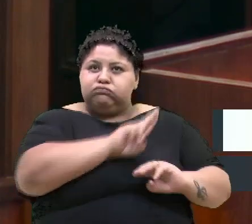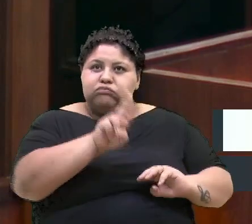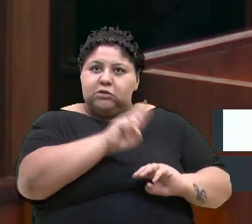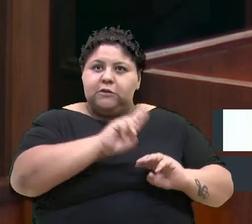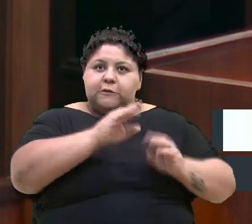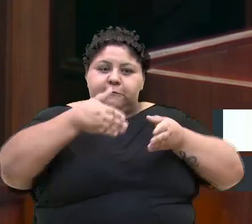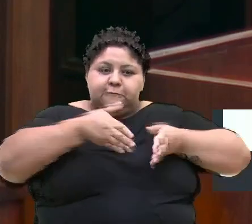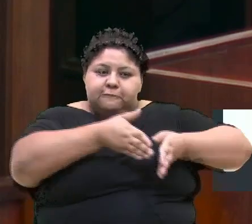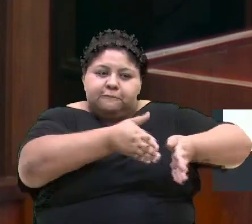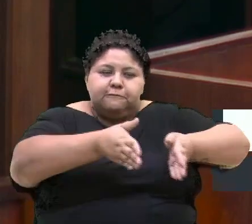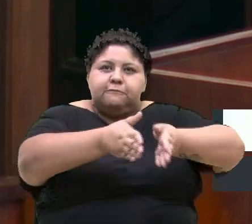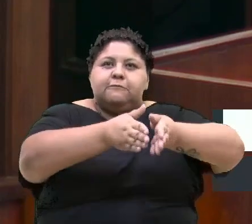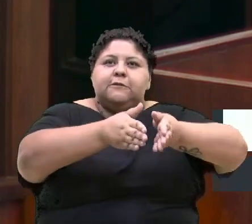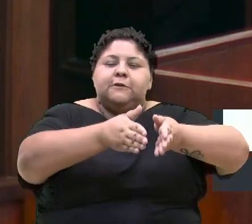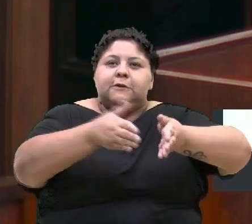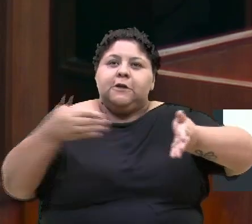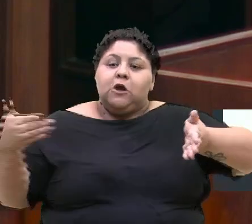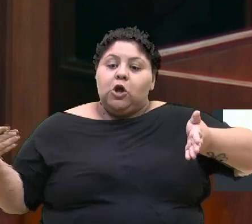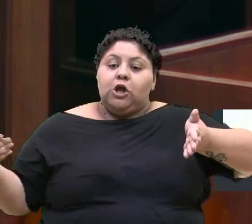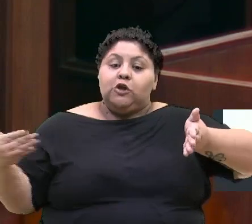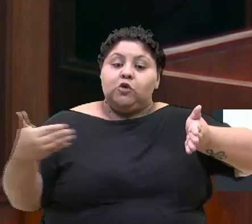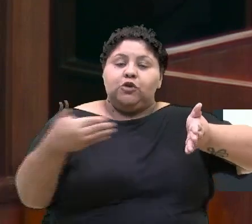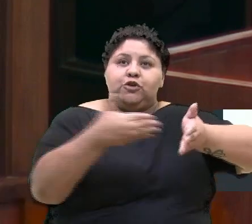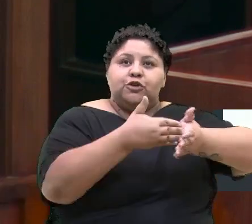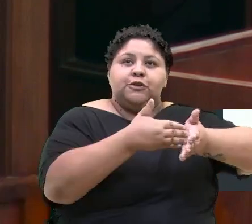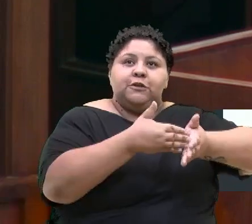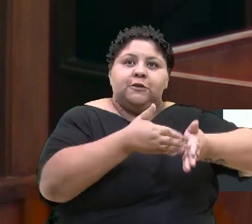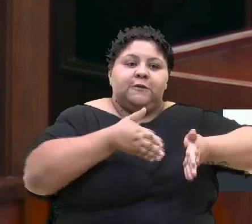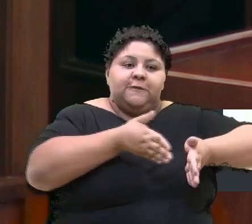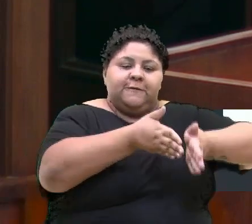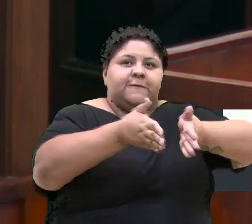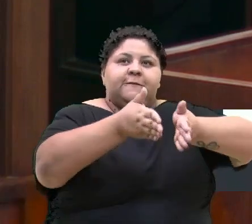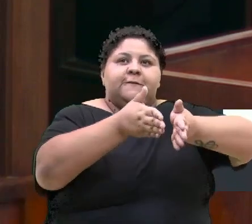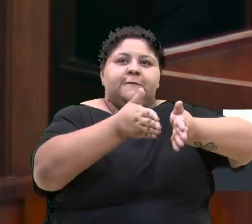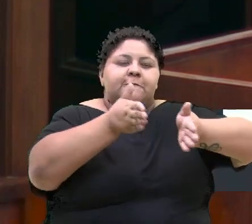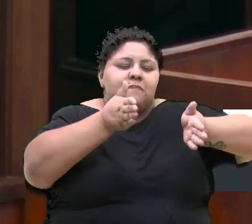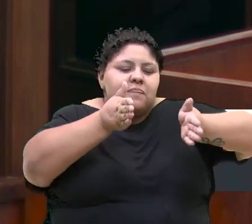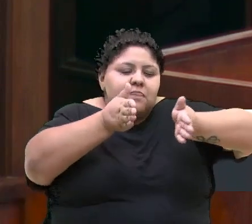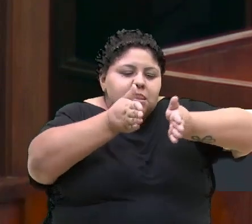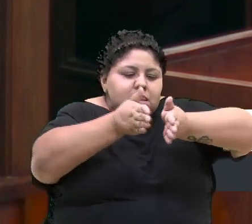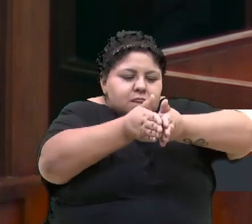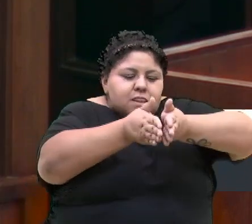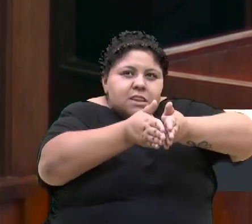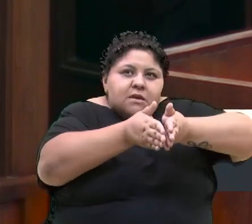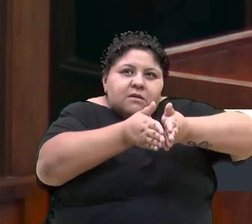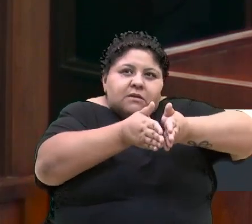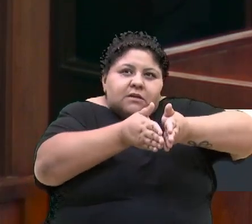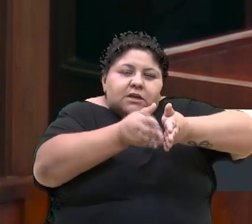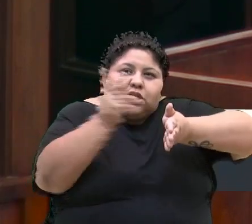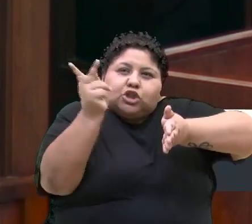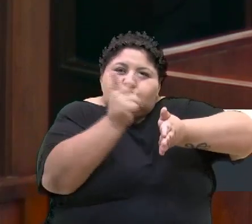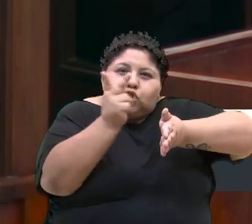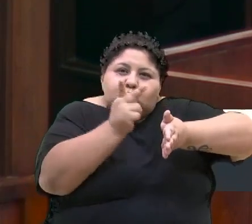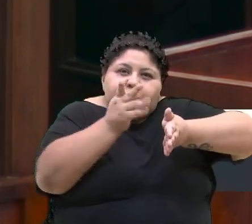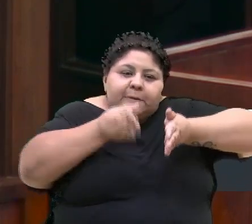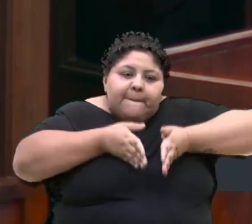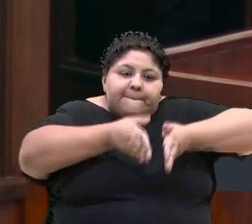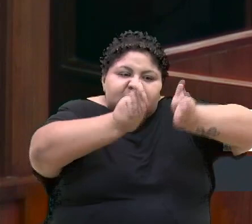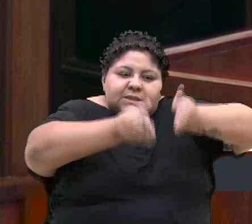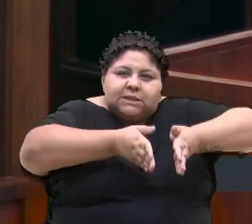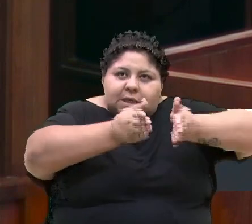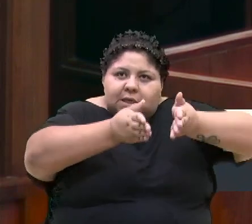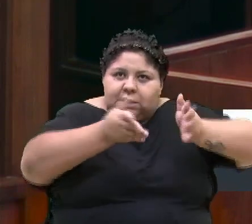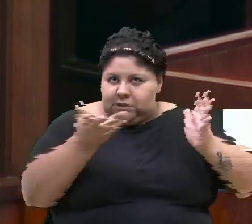da BR-116, quando chega nesse trecho, afunila esse trecho, passa para ser 2 pistas, onde a